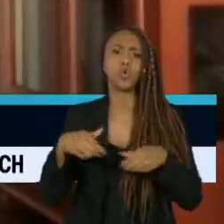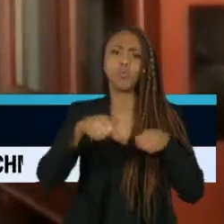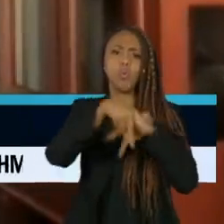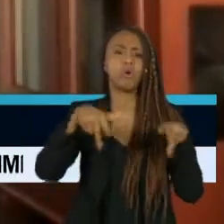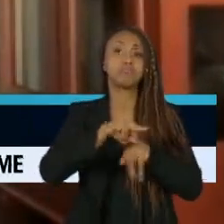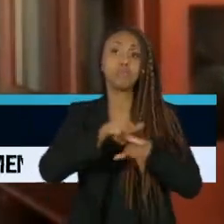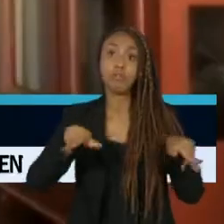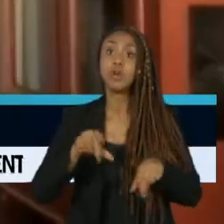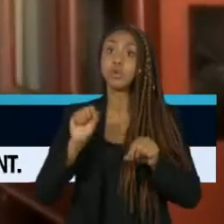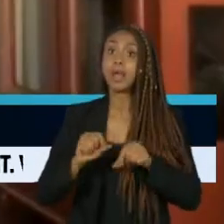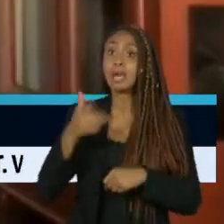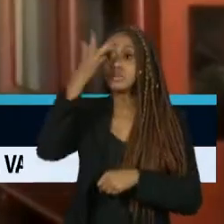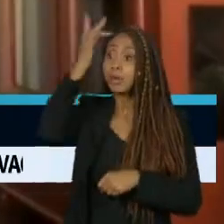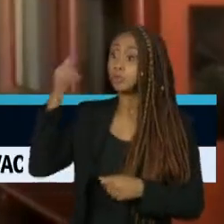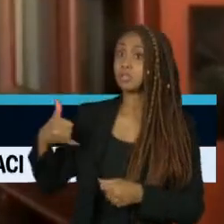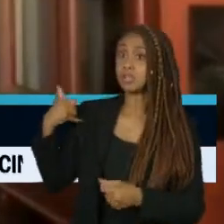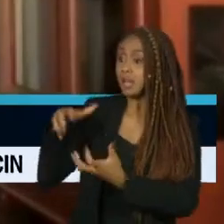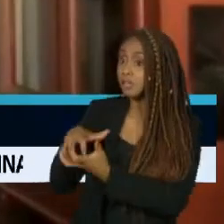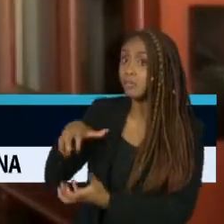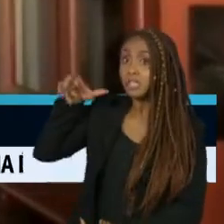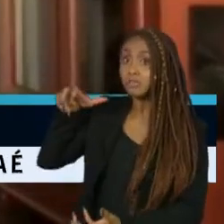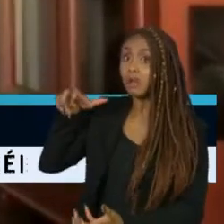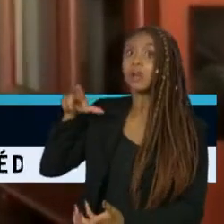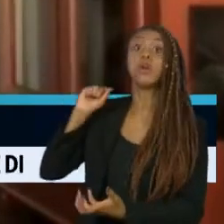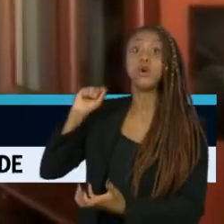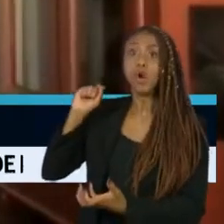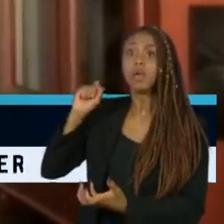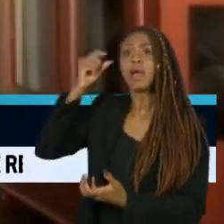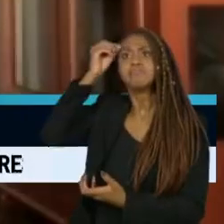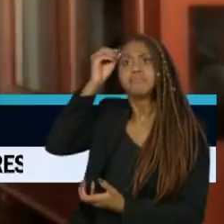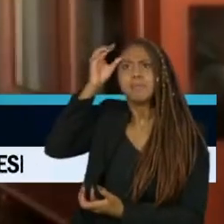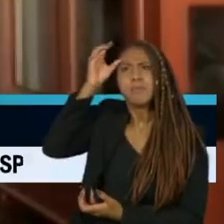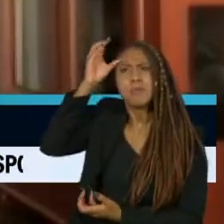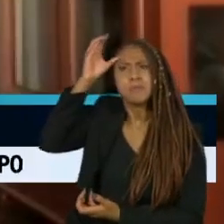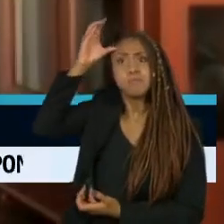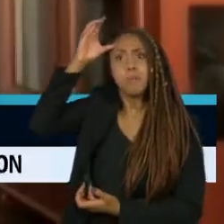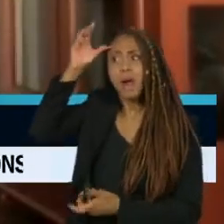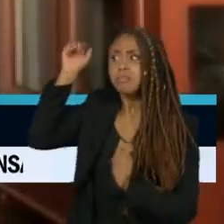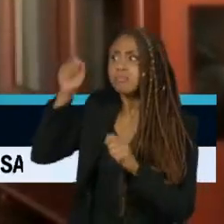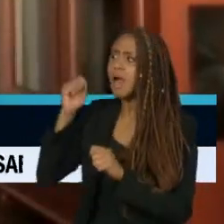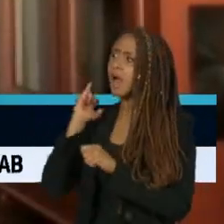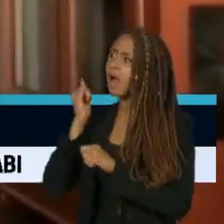importância, e essa importância tem a ver com o acúmulo de conhecimento que eles têm e que eles podem passar para as novas gerações.